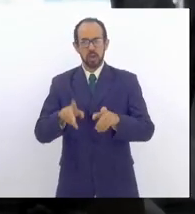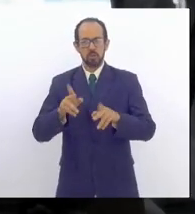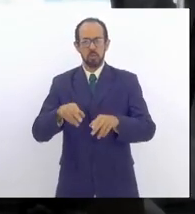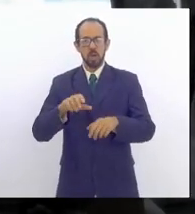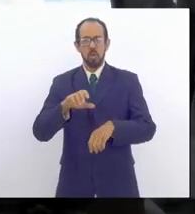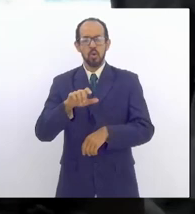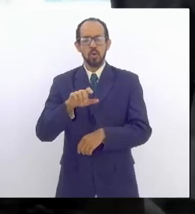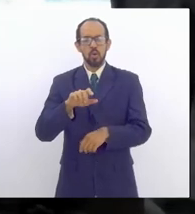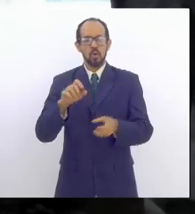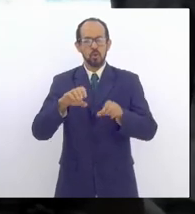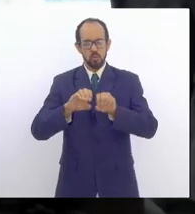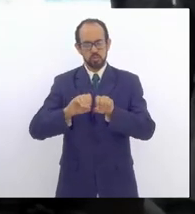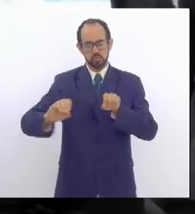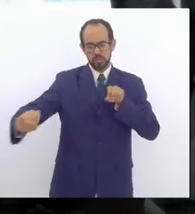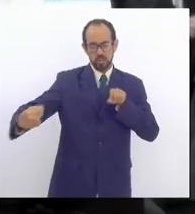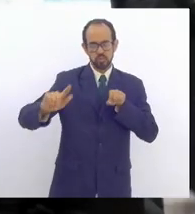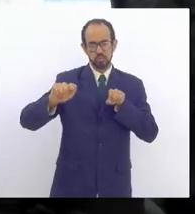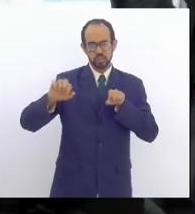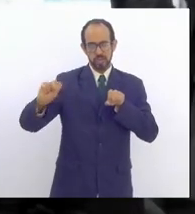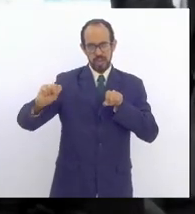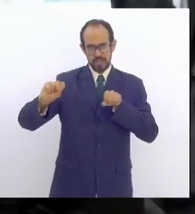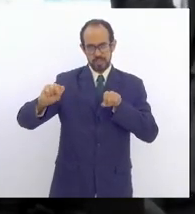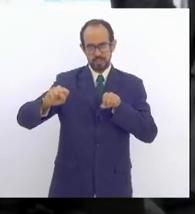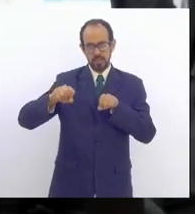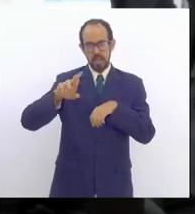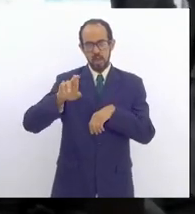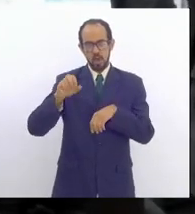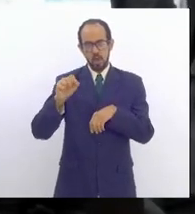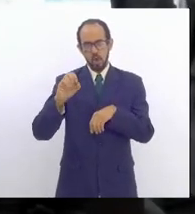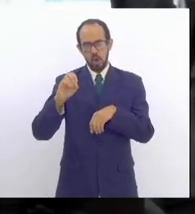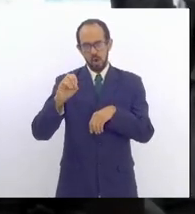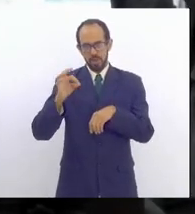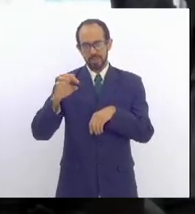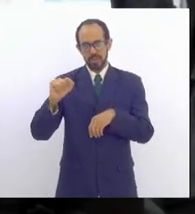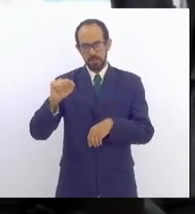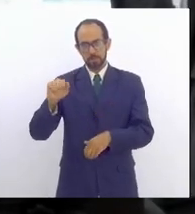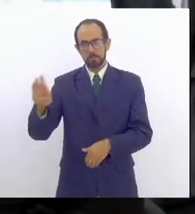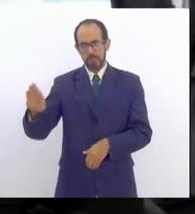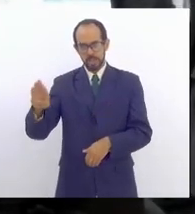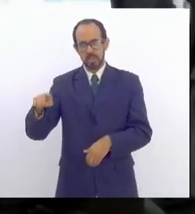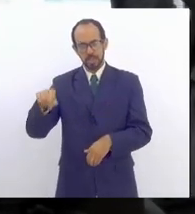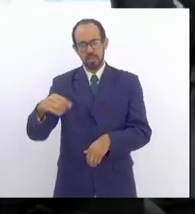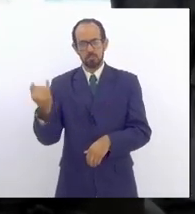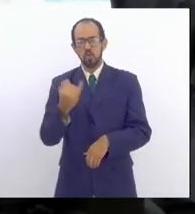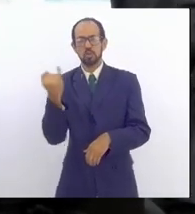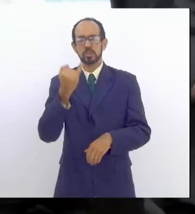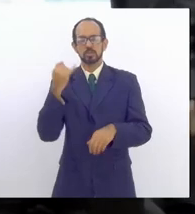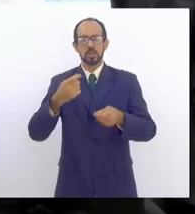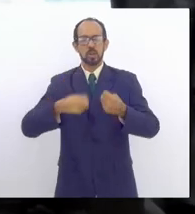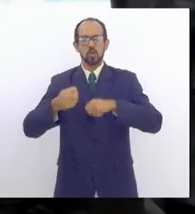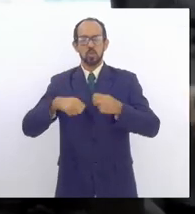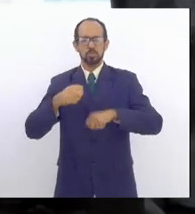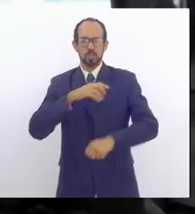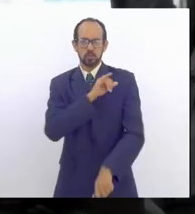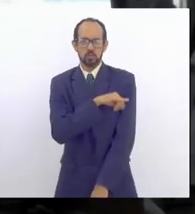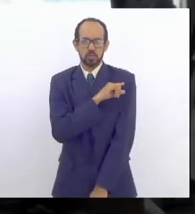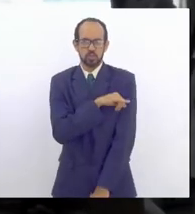4B, que reputo ser fundamental para a economia do Rio. Há de se ter, nesse